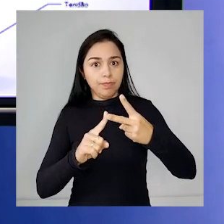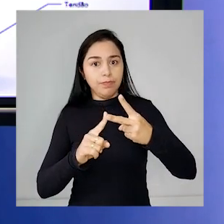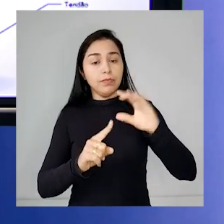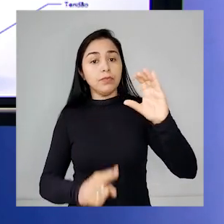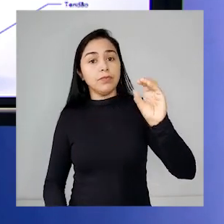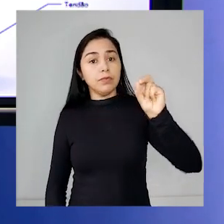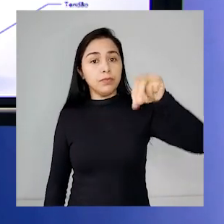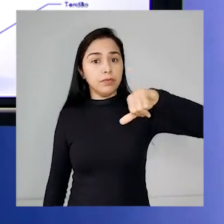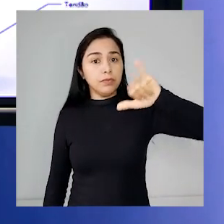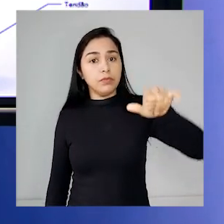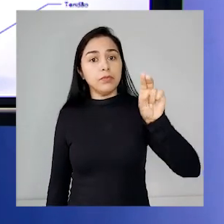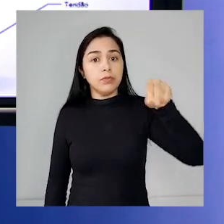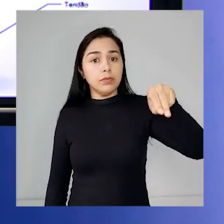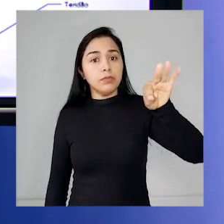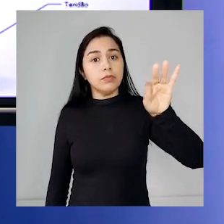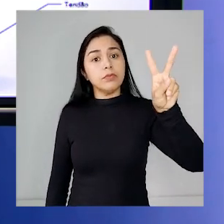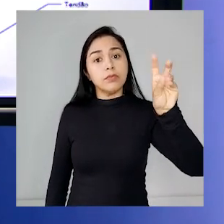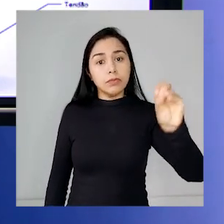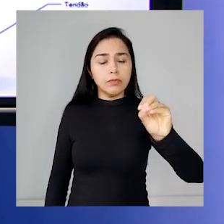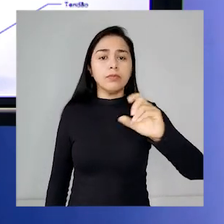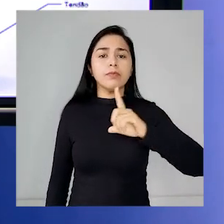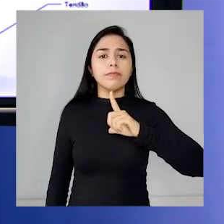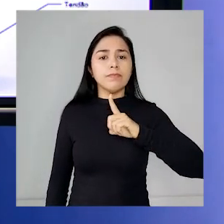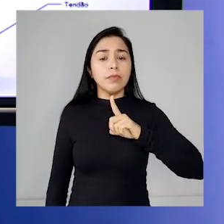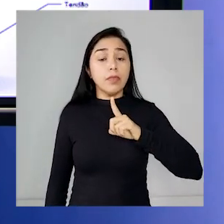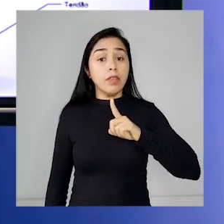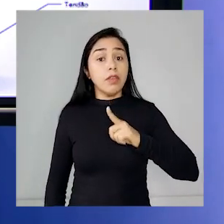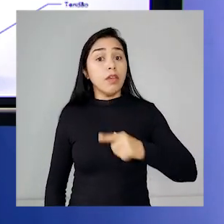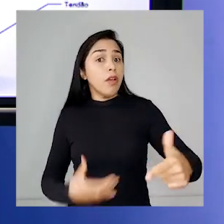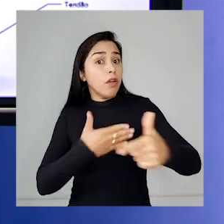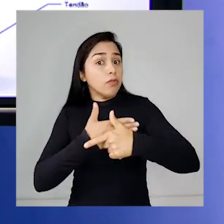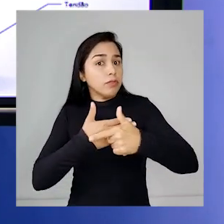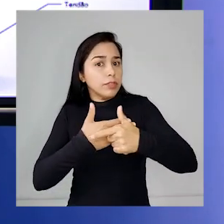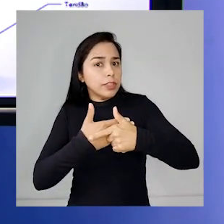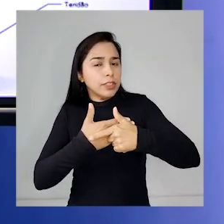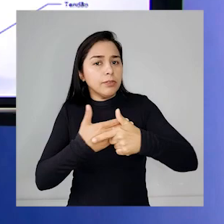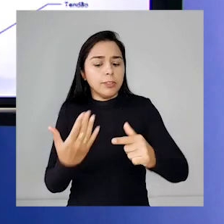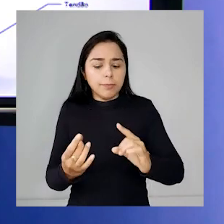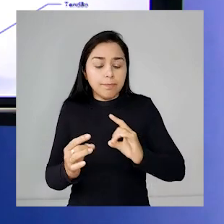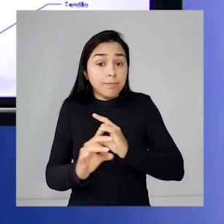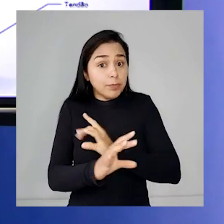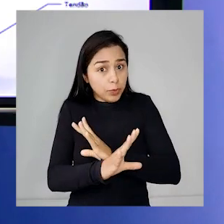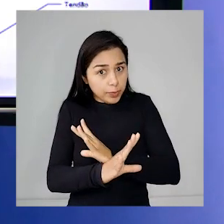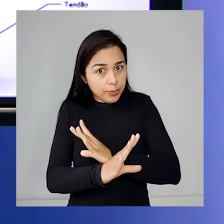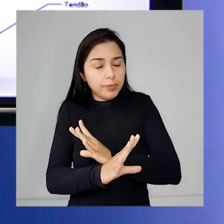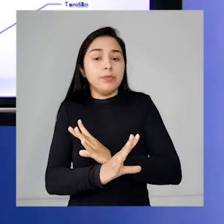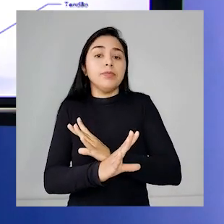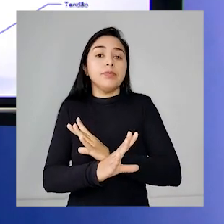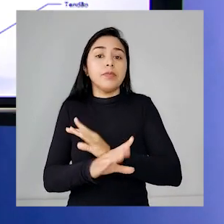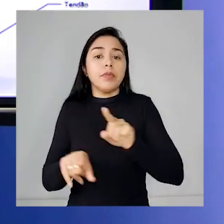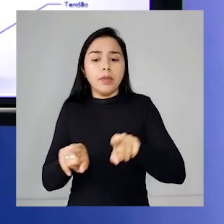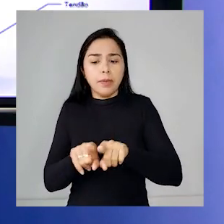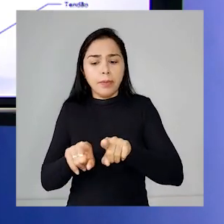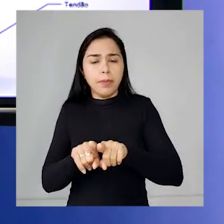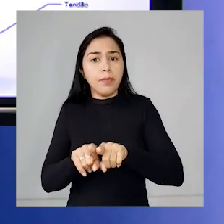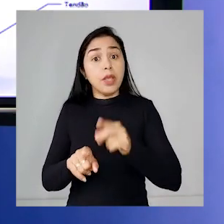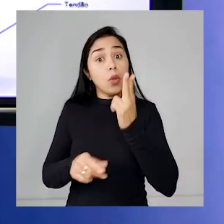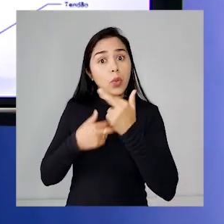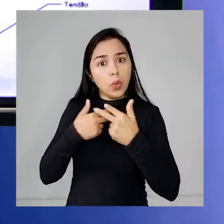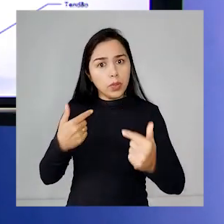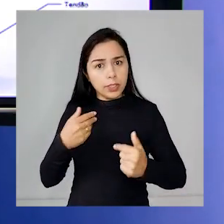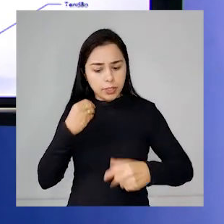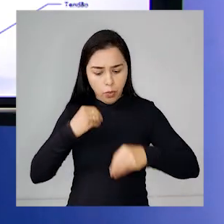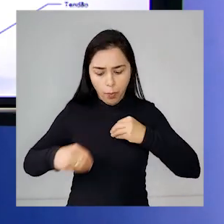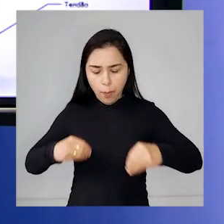preenchimento, sustentação e transporte de substâncias. E ele é o mais complexo entre os